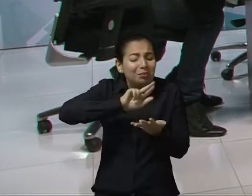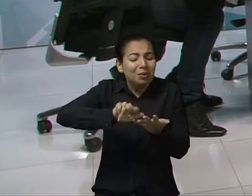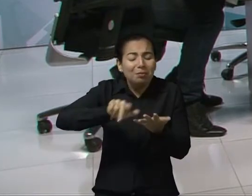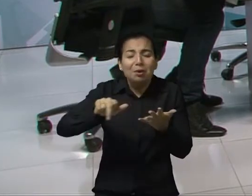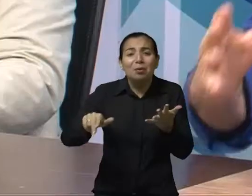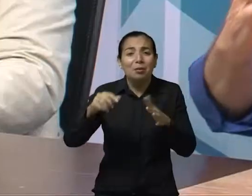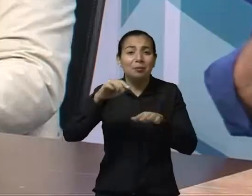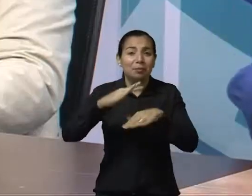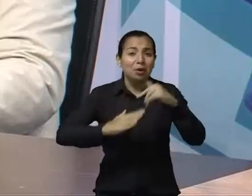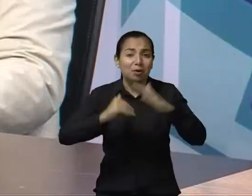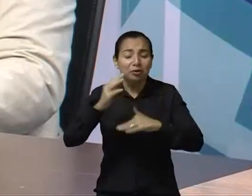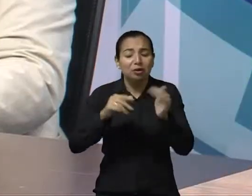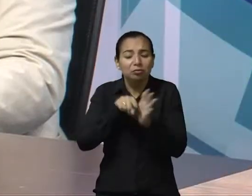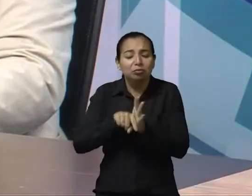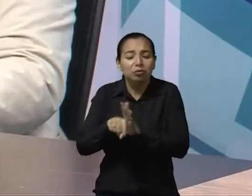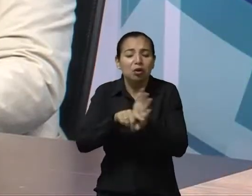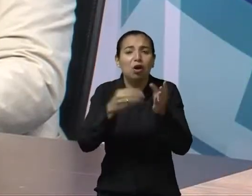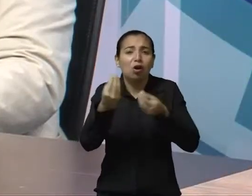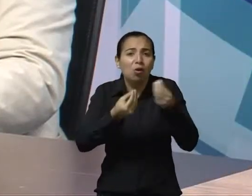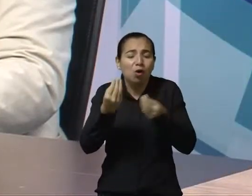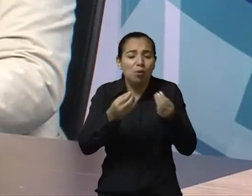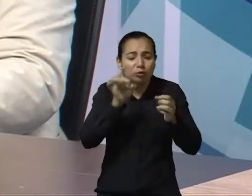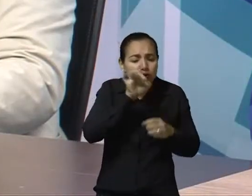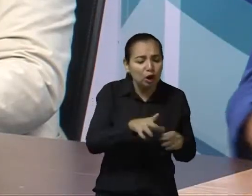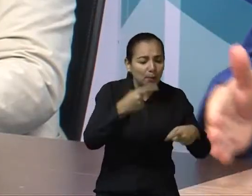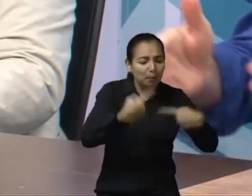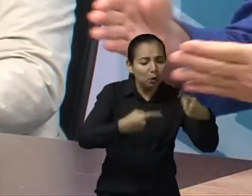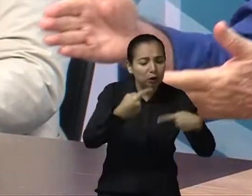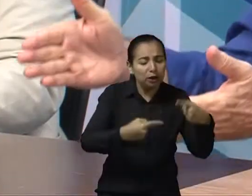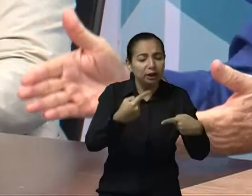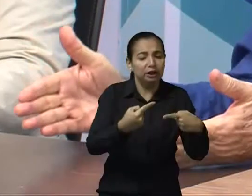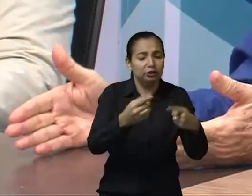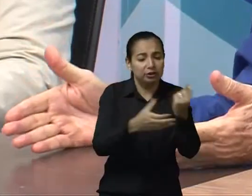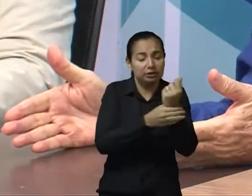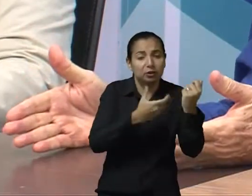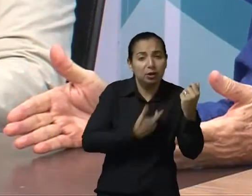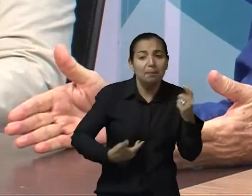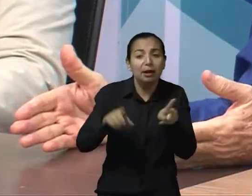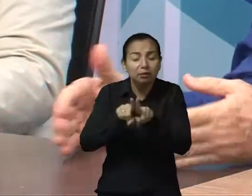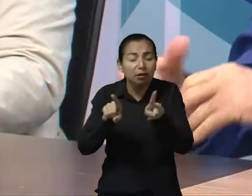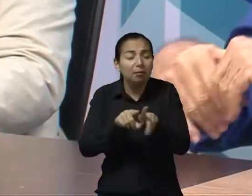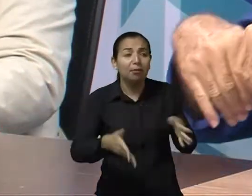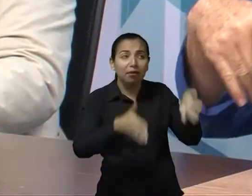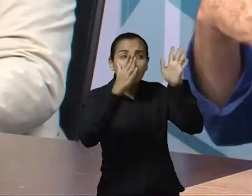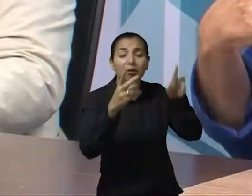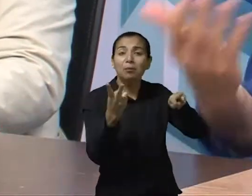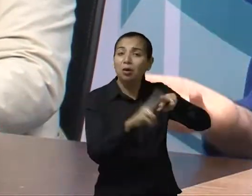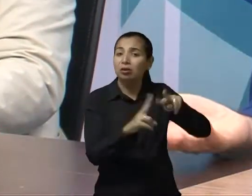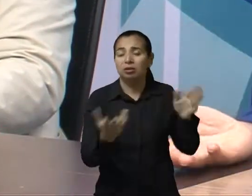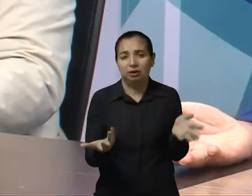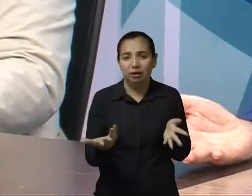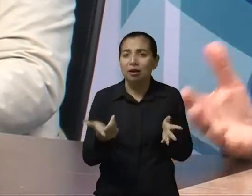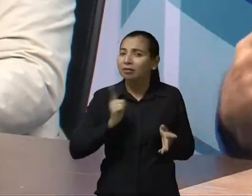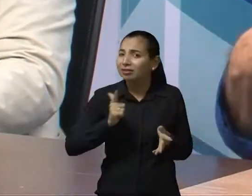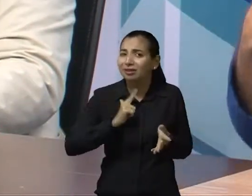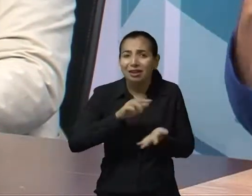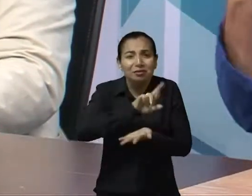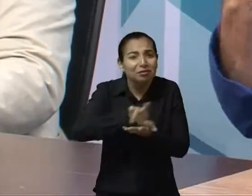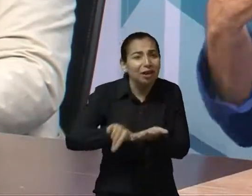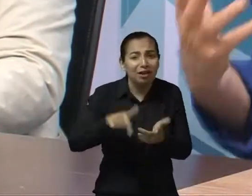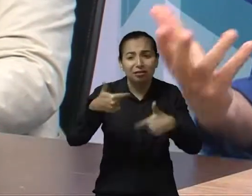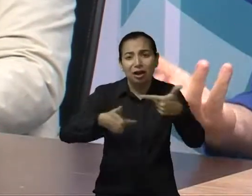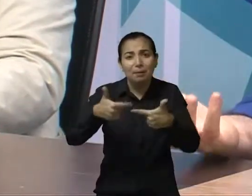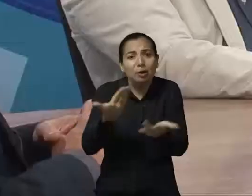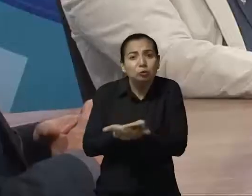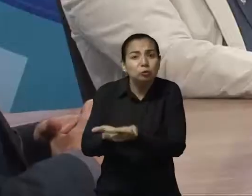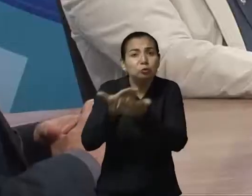trabalhar essas questões, trabalhar não só a questão da política de segurança pública, mas inclusive também os presídios. Nós temos excelentes trabalhos, mas essas